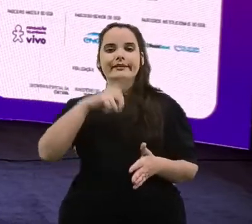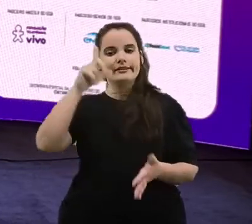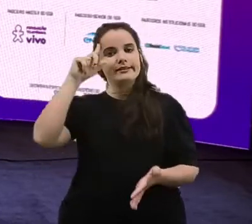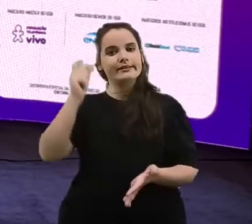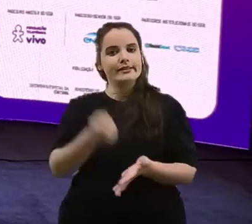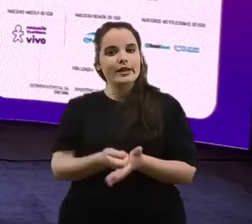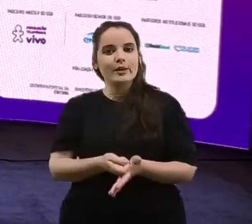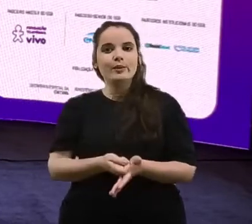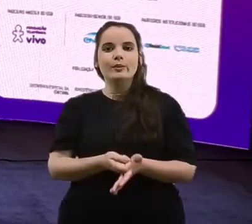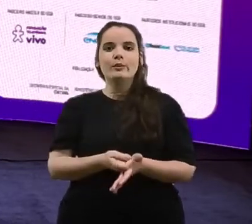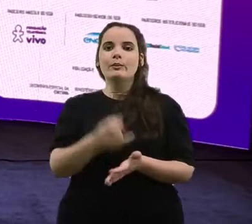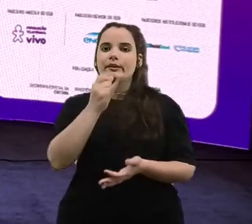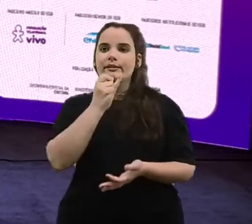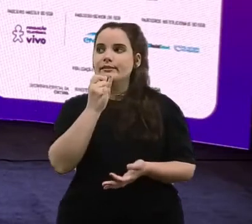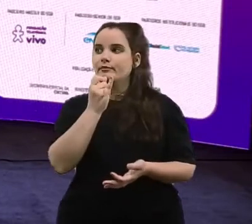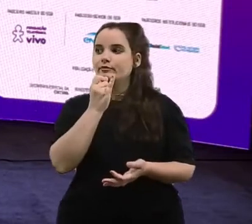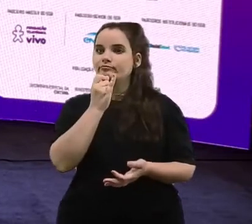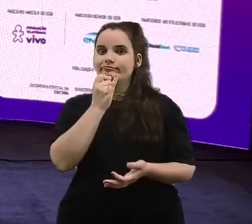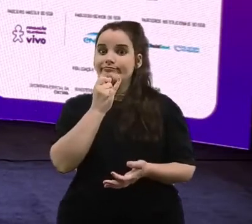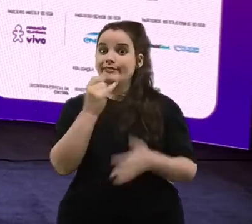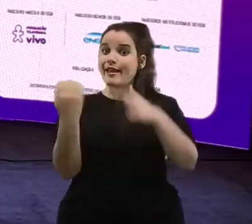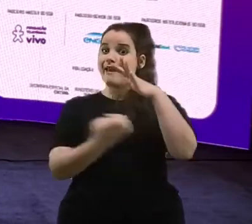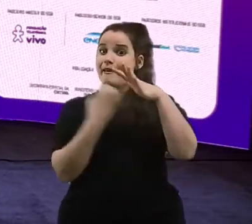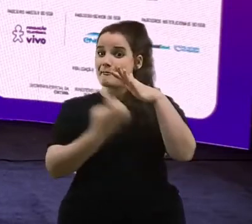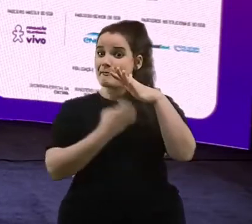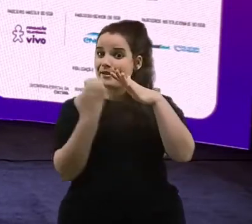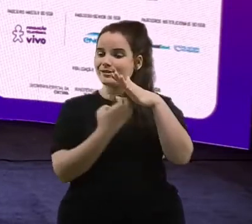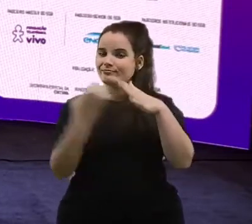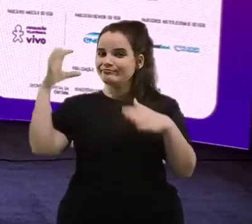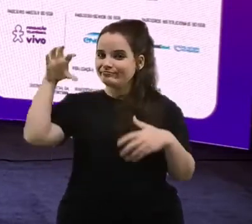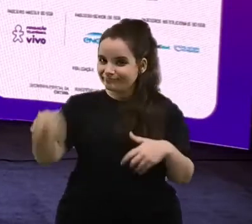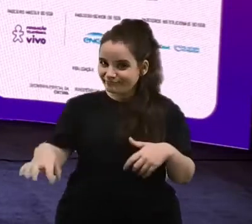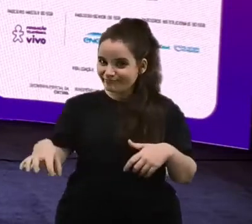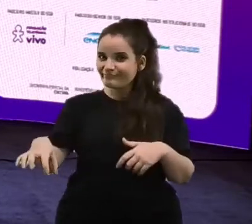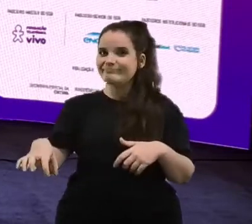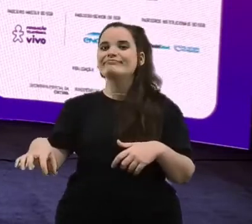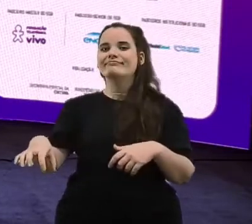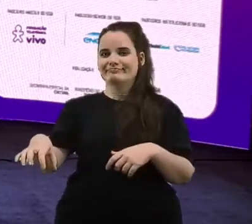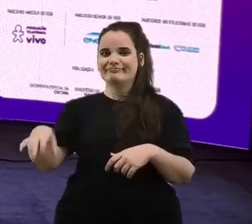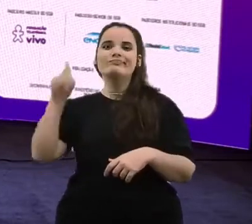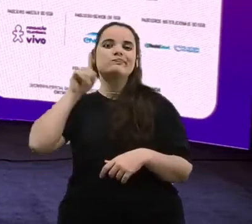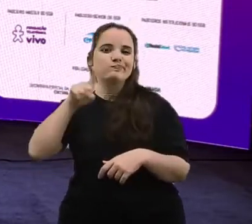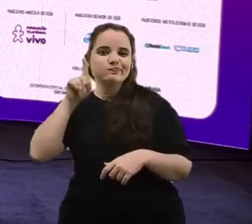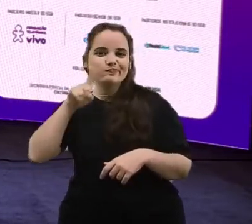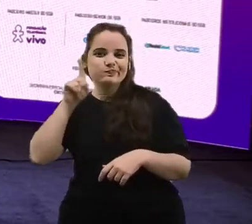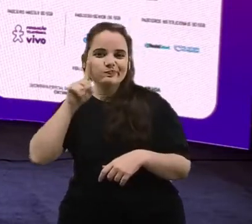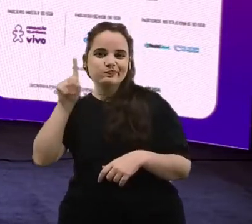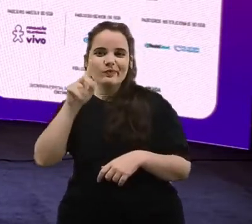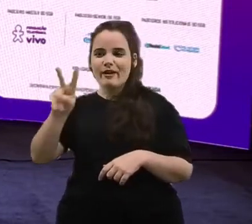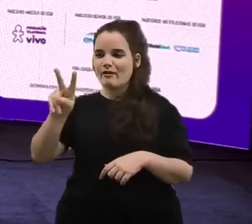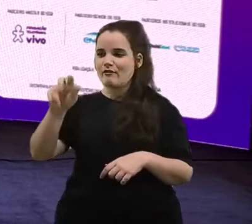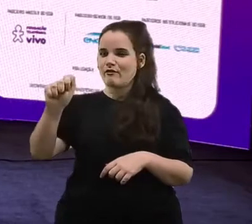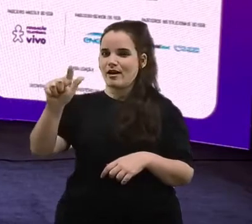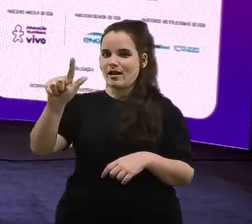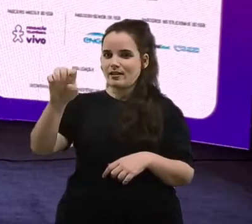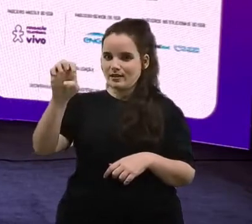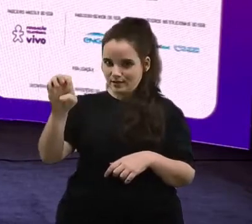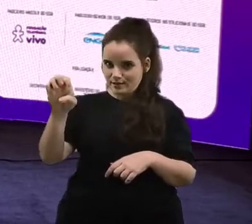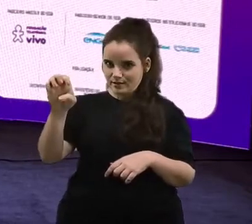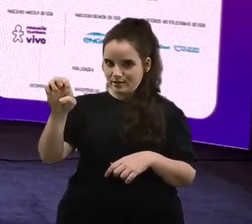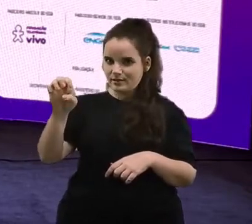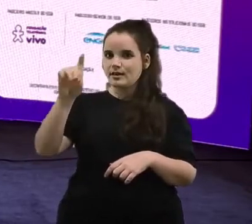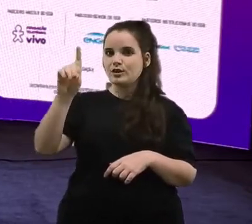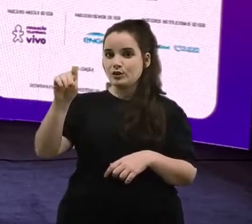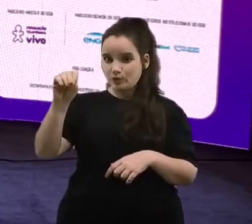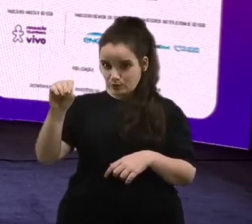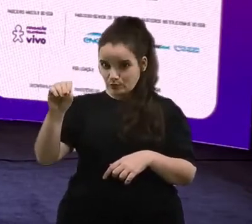estabelecermos a empresa nos Estados Unidos, estabelecermos a empresa aqui no Vale do Silício, que é um ecossistema de inovação, e que nós acreditávamos